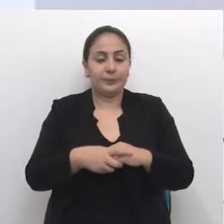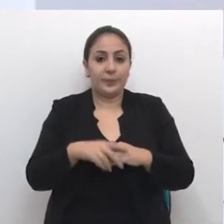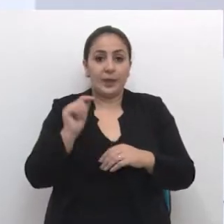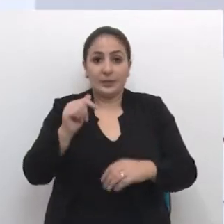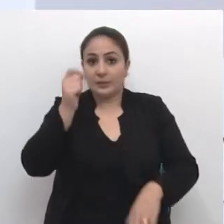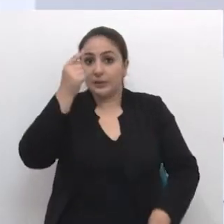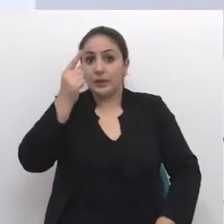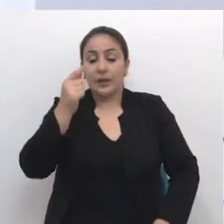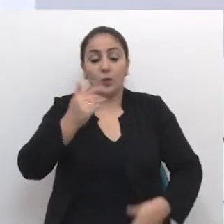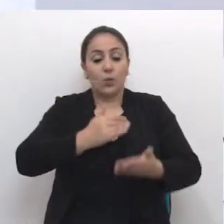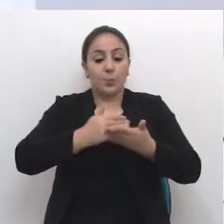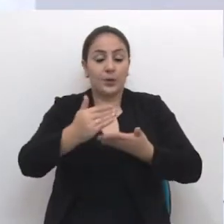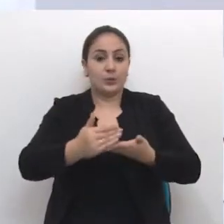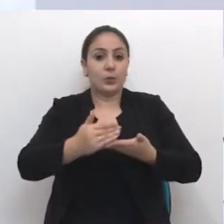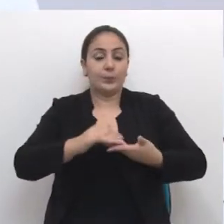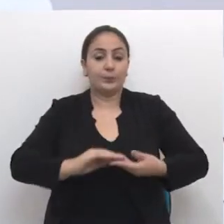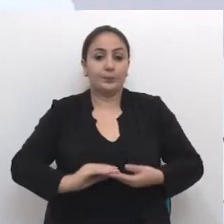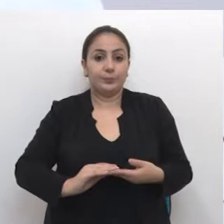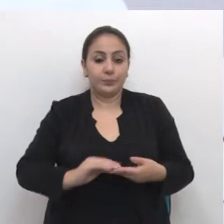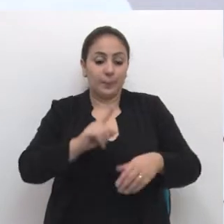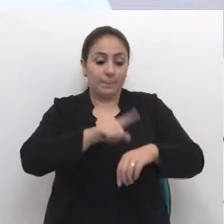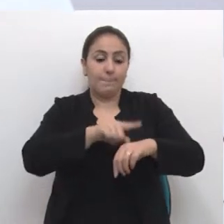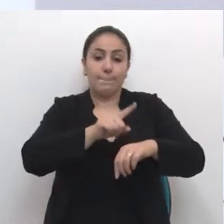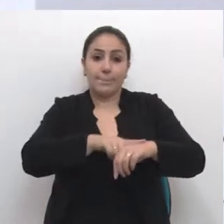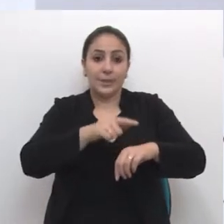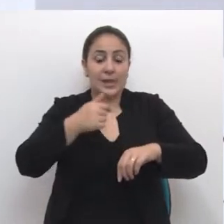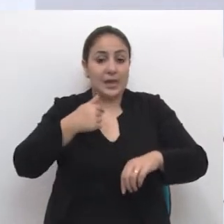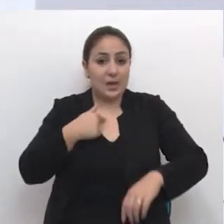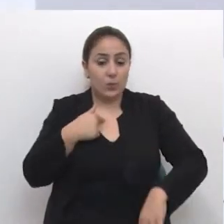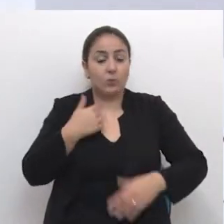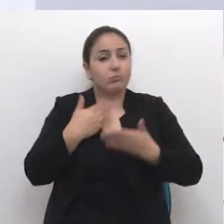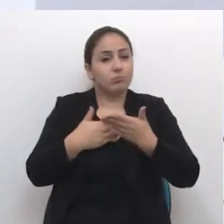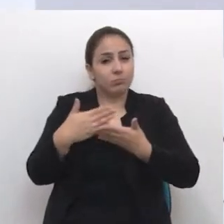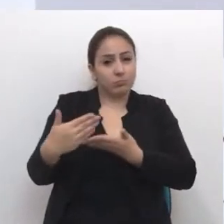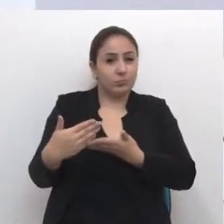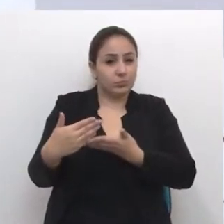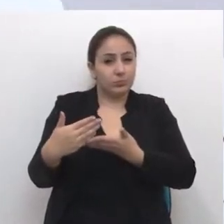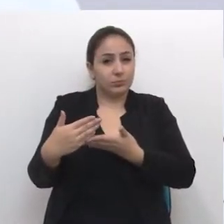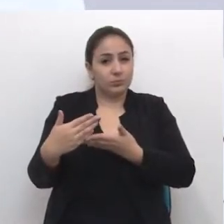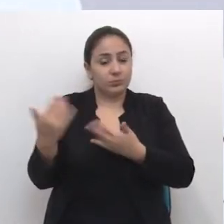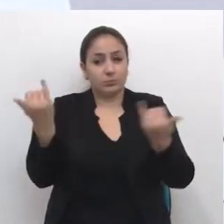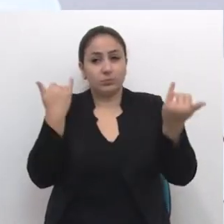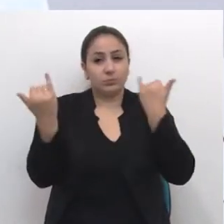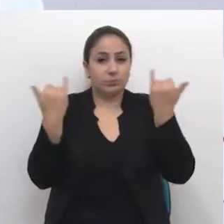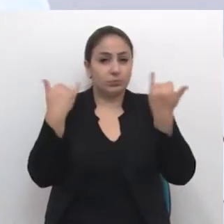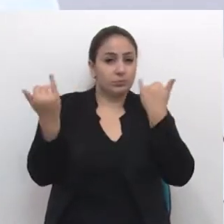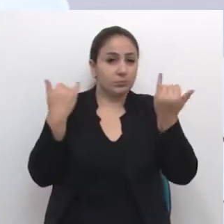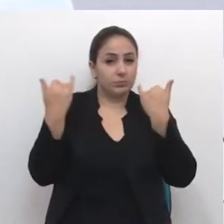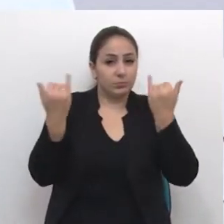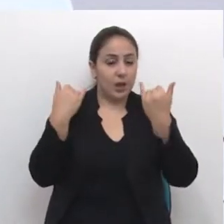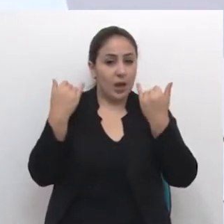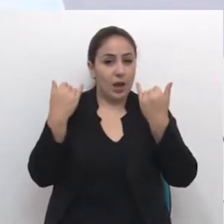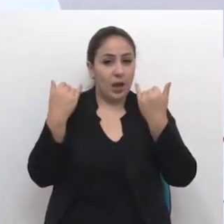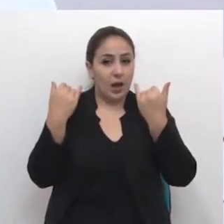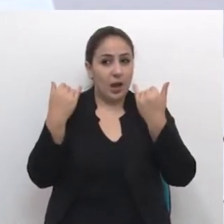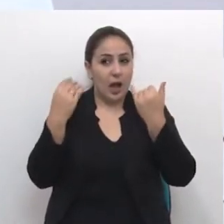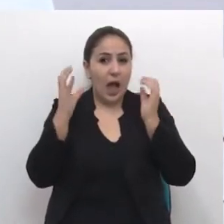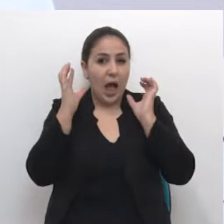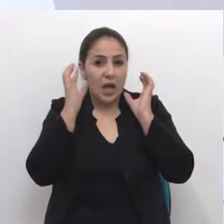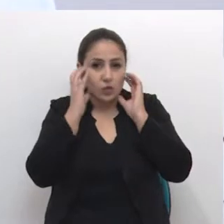Essa ideia surgiu no momento em que eu comecei a escutar as rádios,